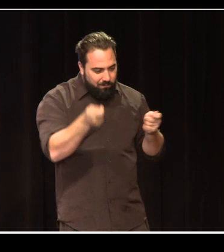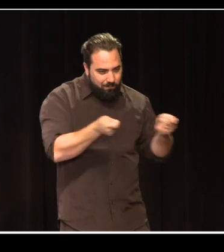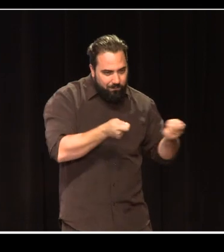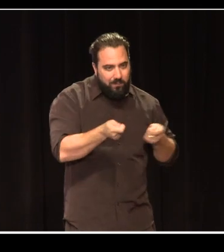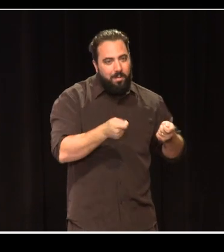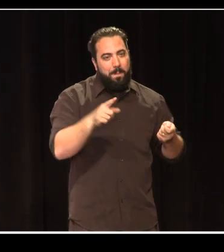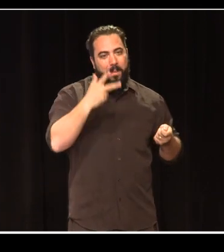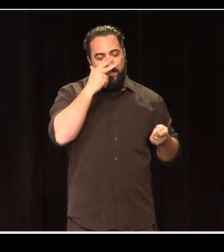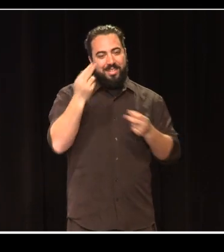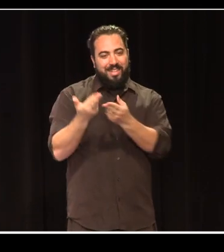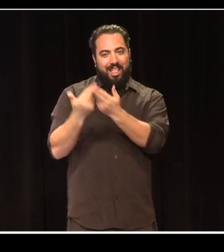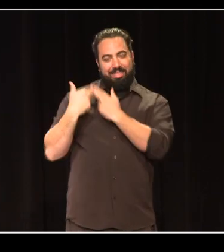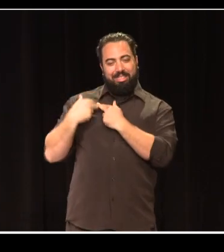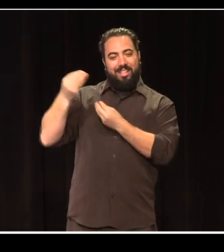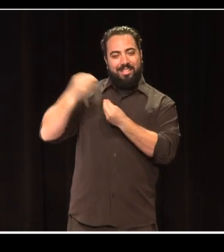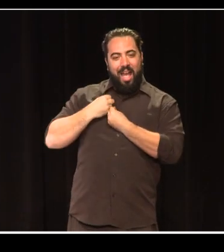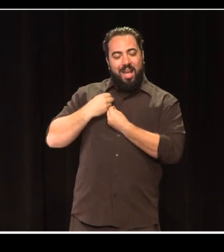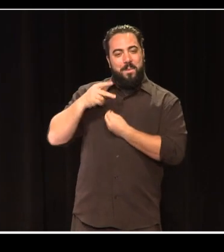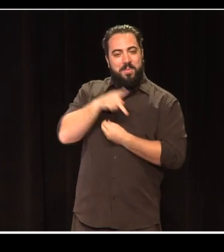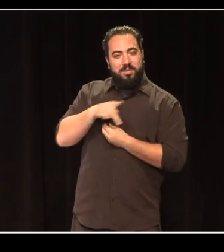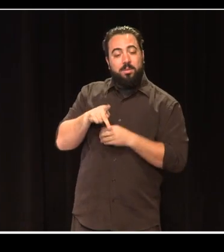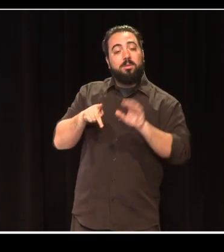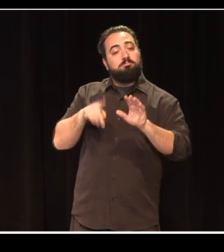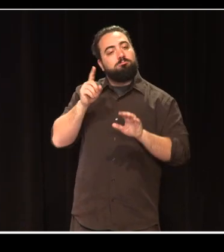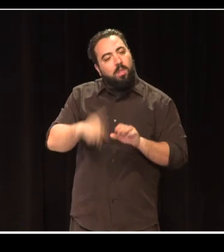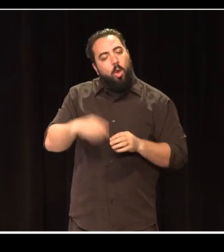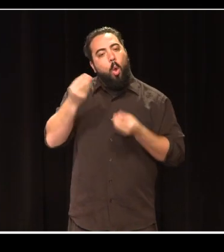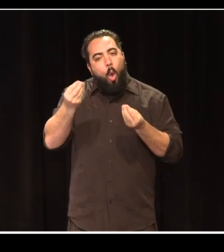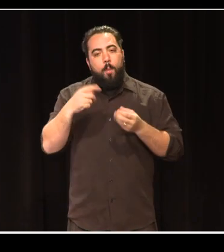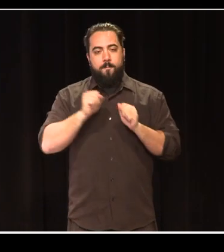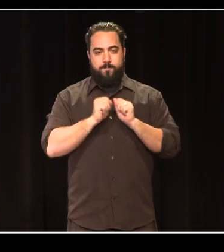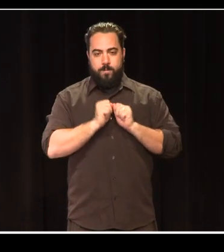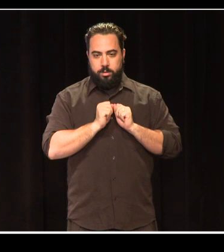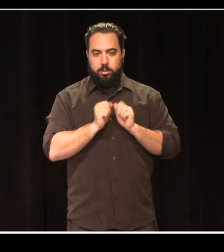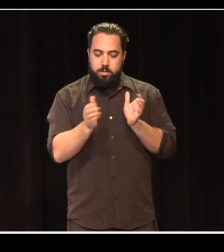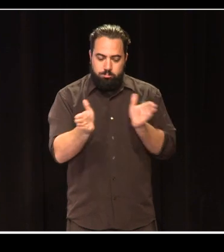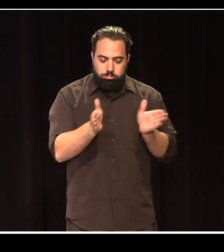né? Mas é como a gente tem que tentar realmente fazer essa mediação.